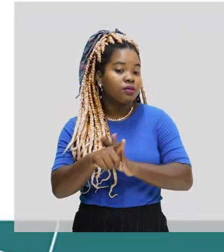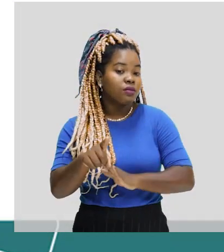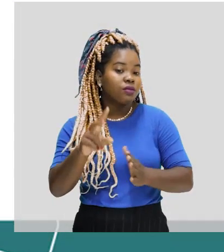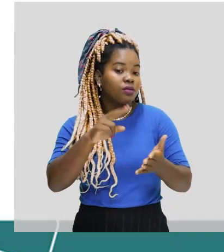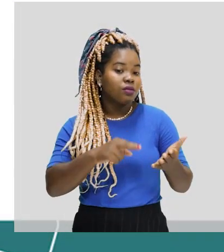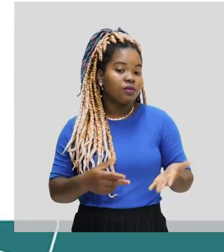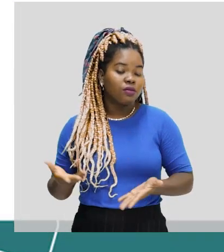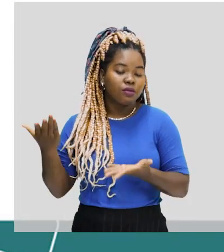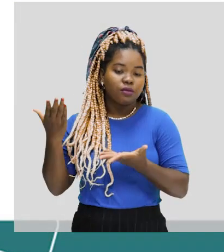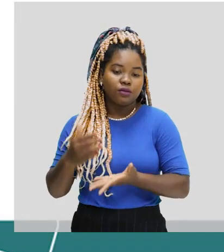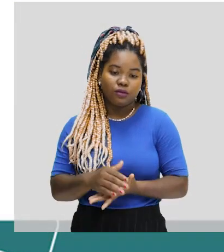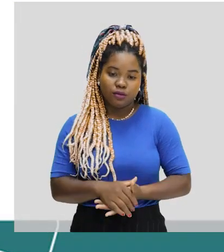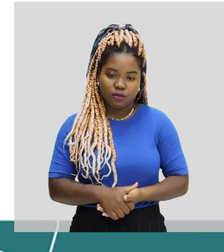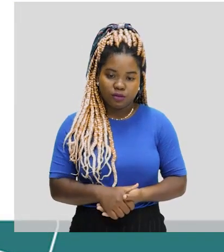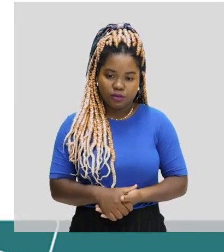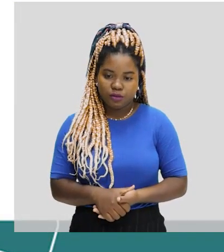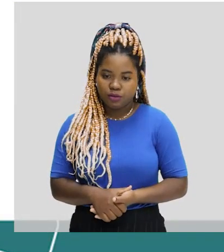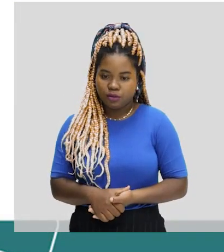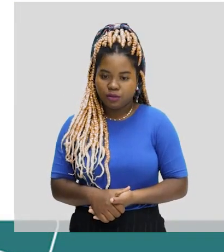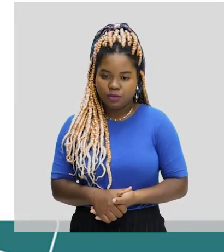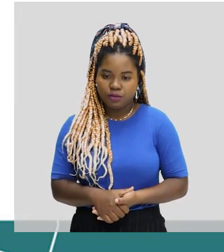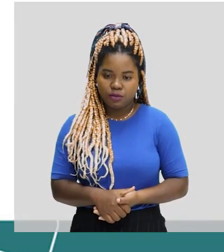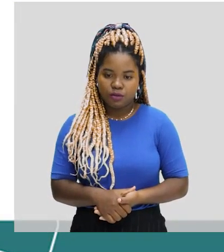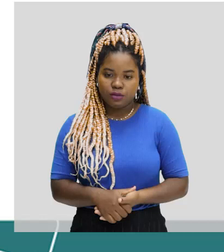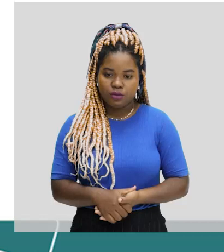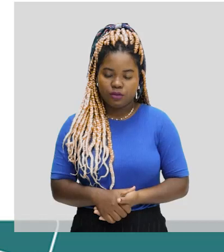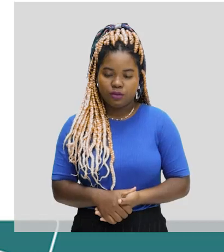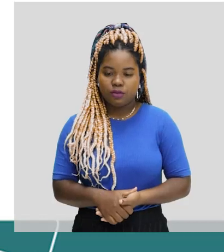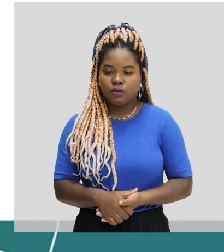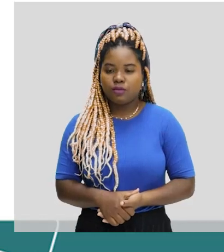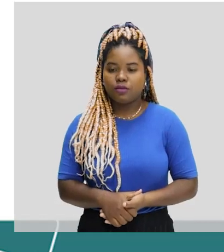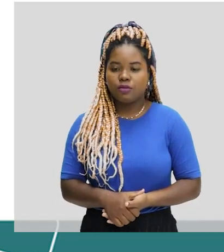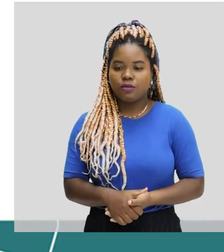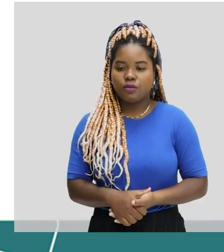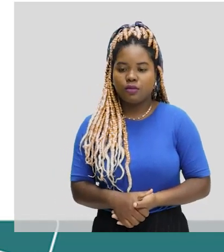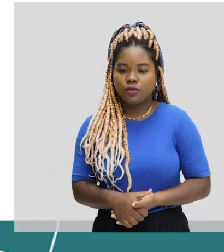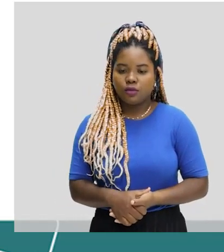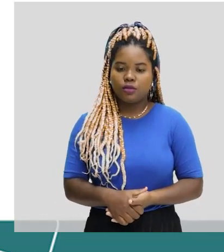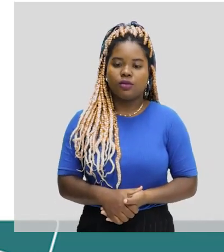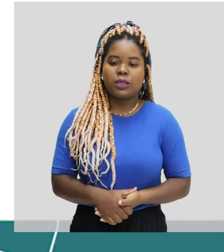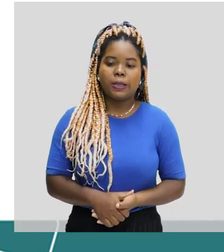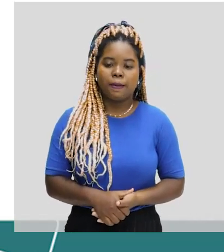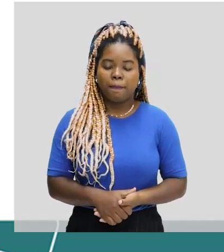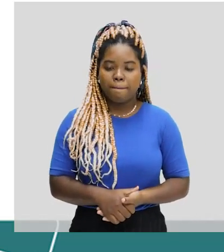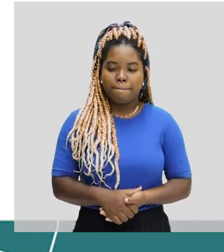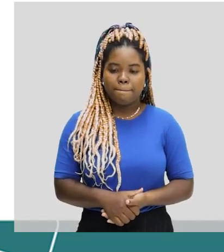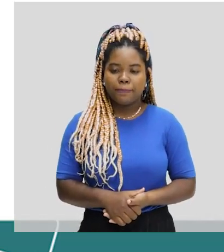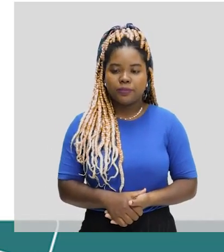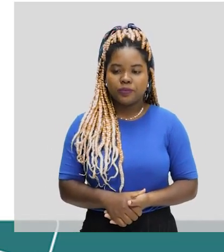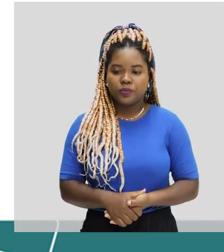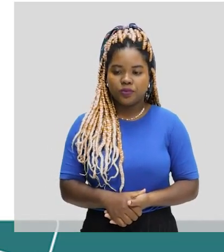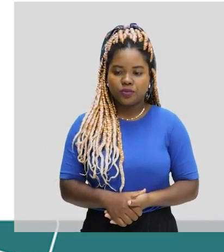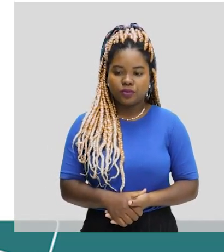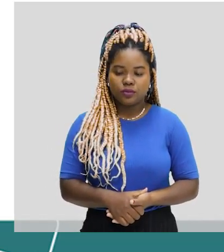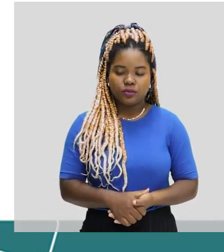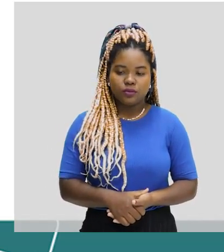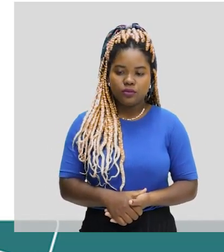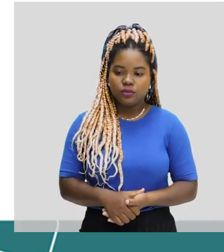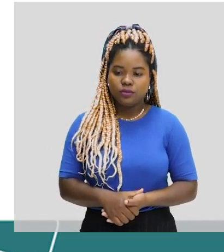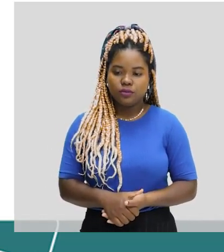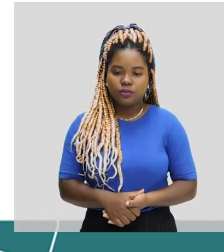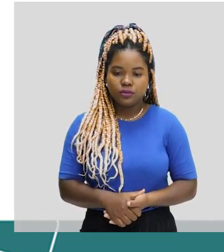Asseguro a Vossa Senhoria que não, aí eu tenho o verbo precisar, incomodar, com a elaboração dos